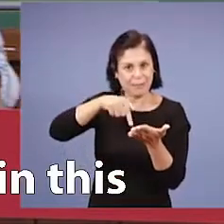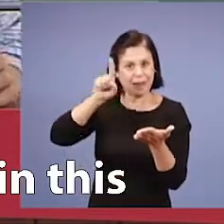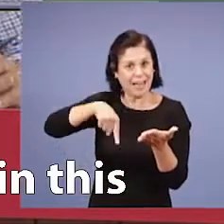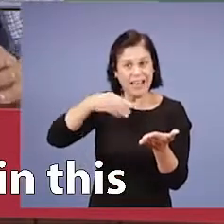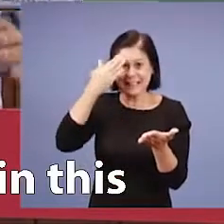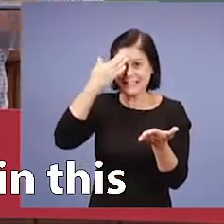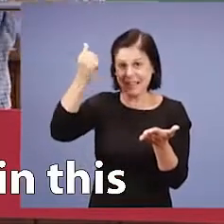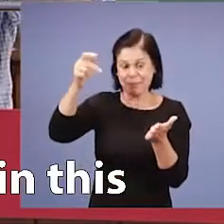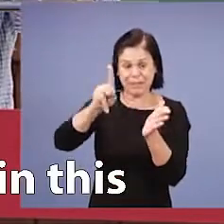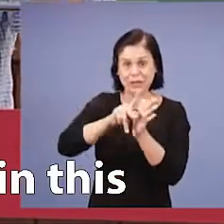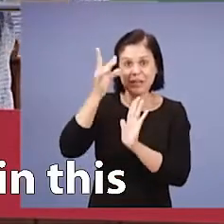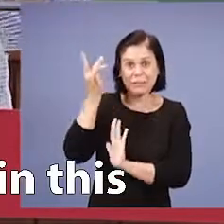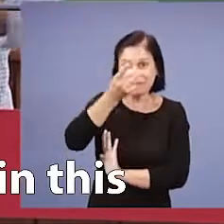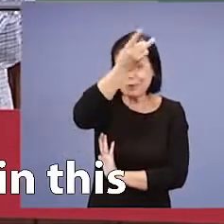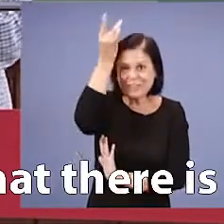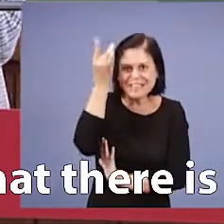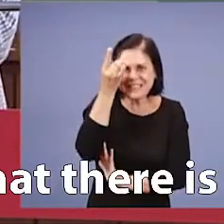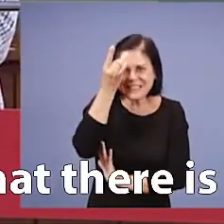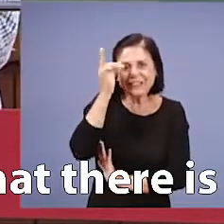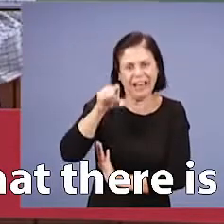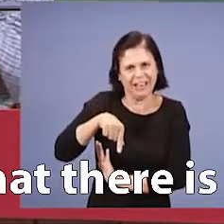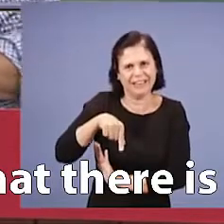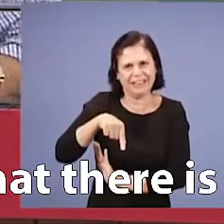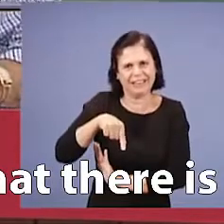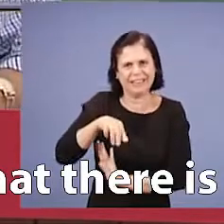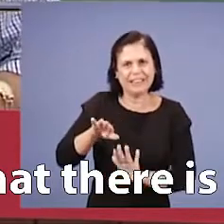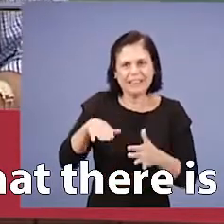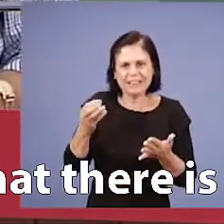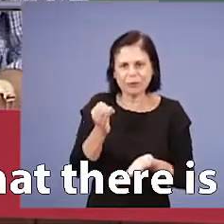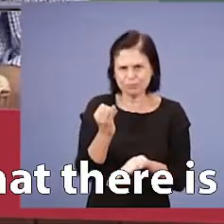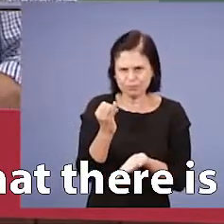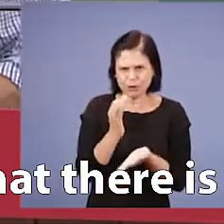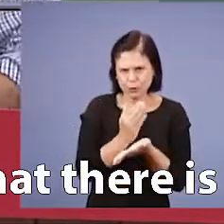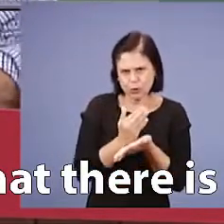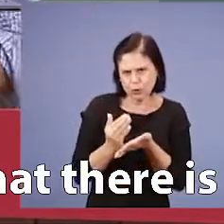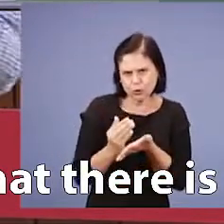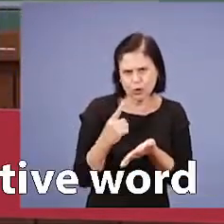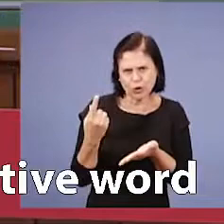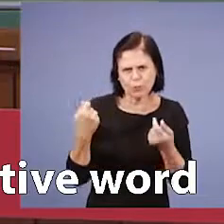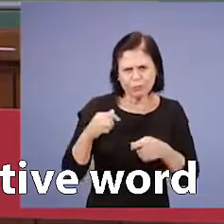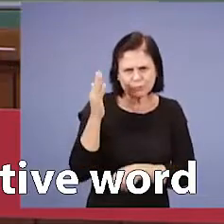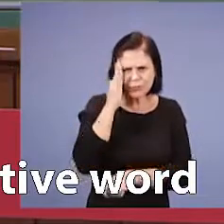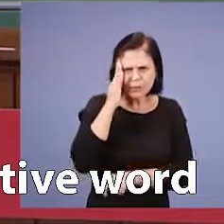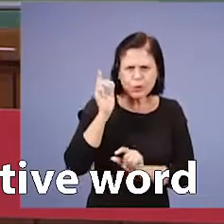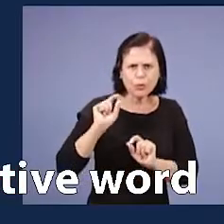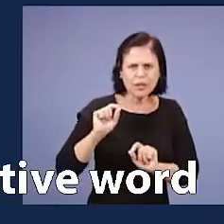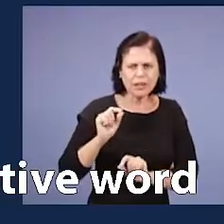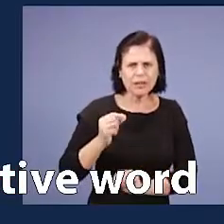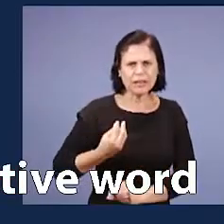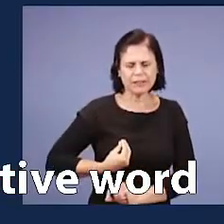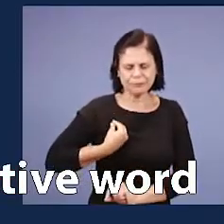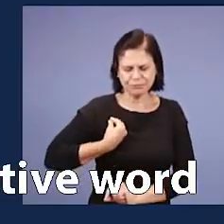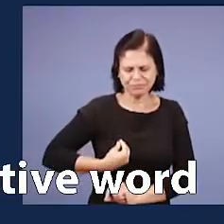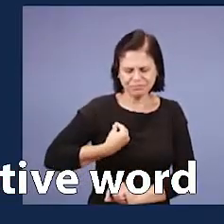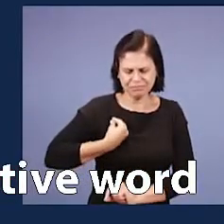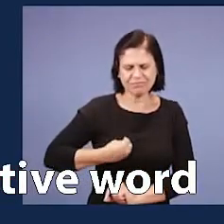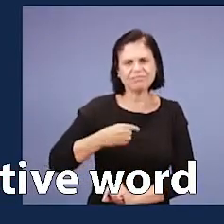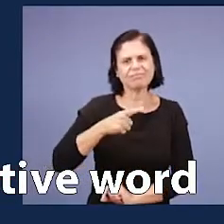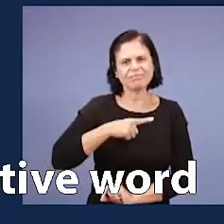santo então nessa introdução nós temos que entender que existe uma palavra criadora